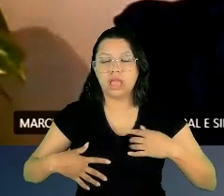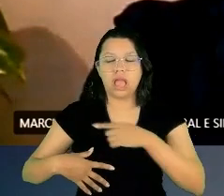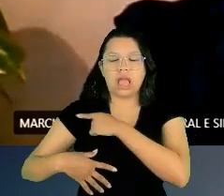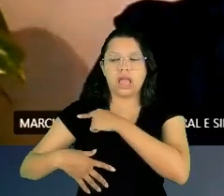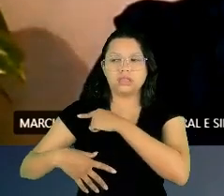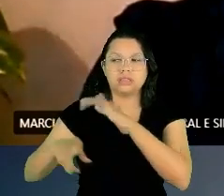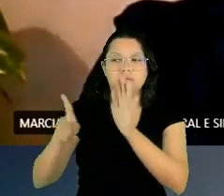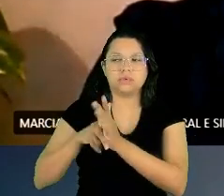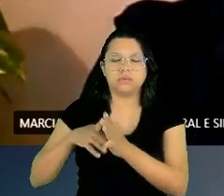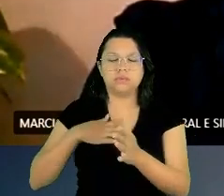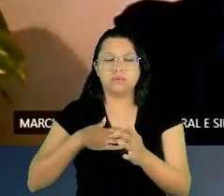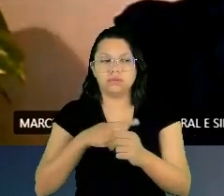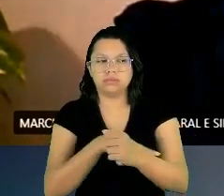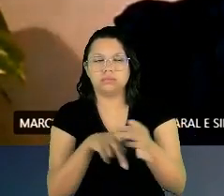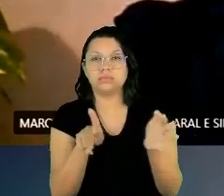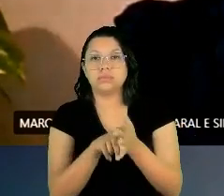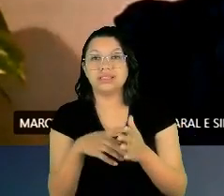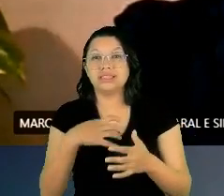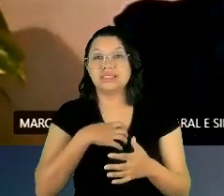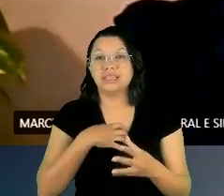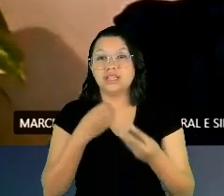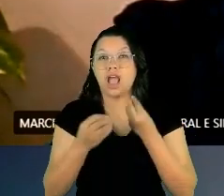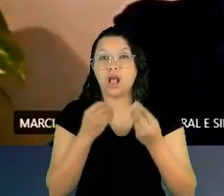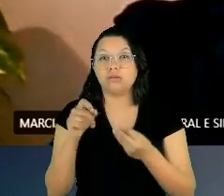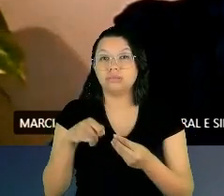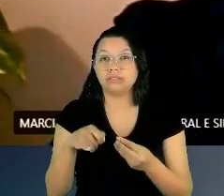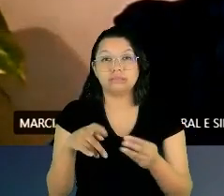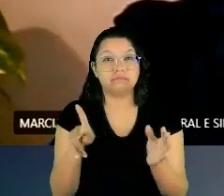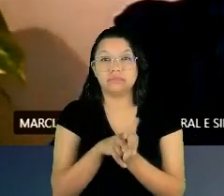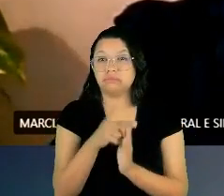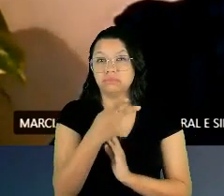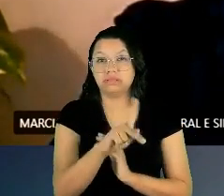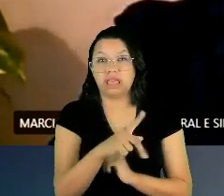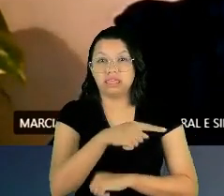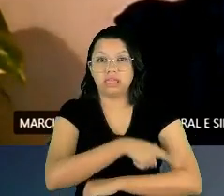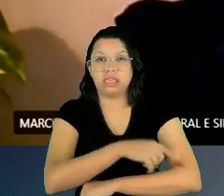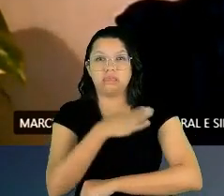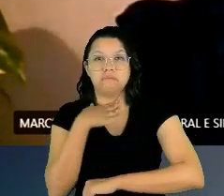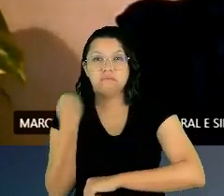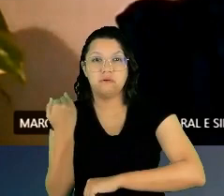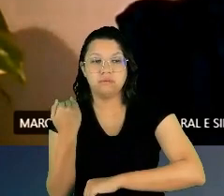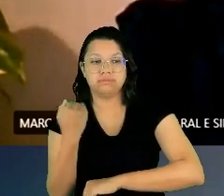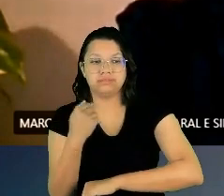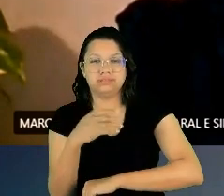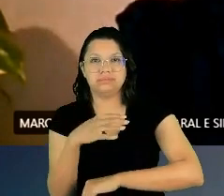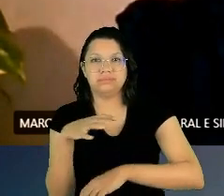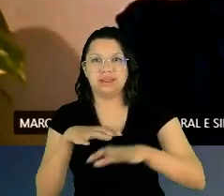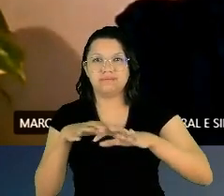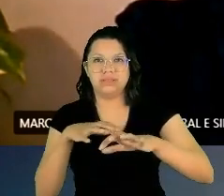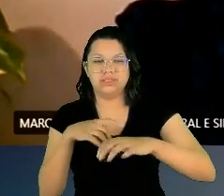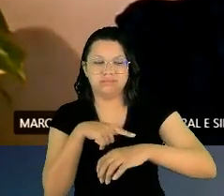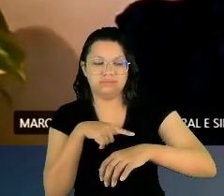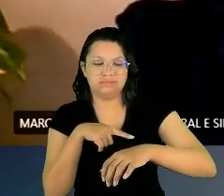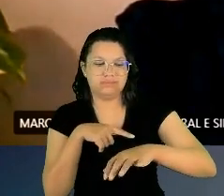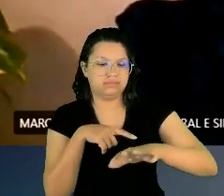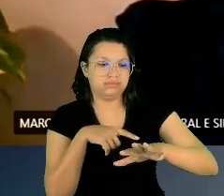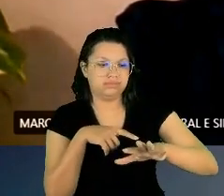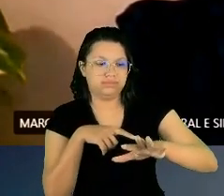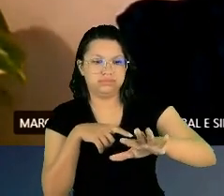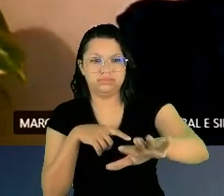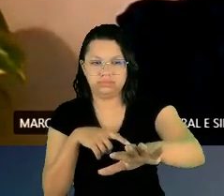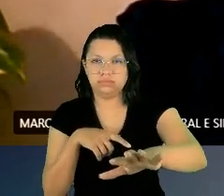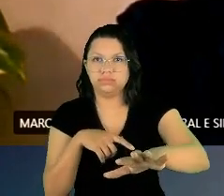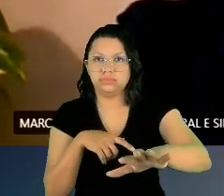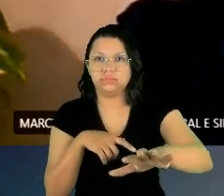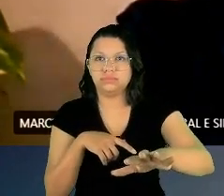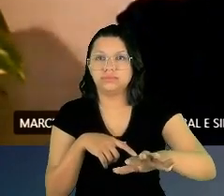percepção desse braço pertencente a você, elas sentem como se aquilo não fosse delas, como se fosse morto, e para mexer o braço, ela